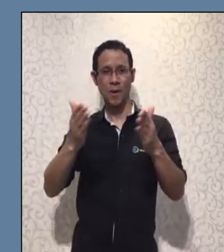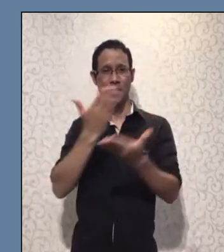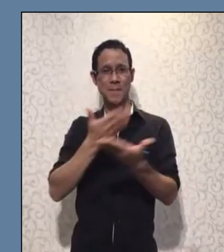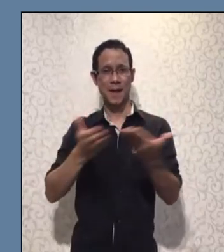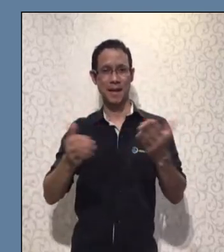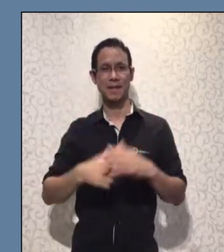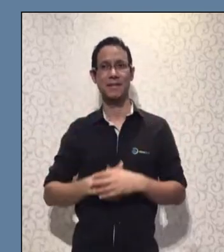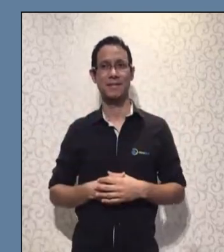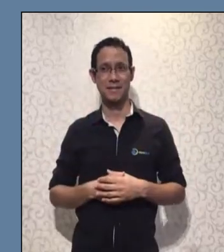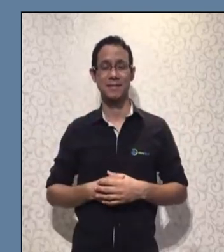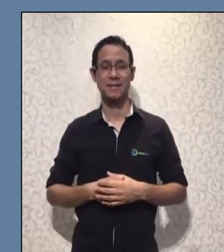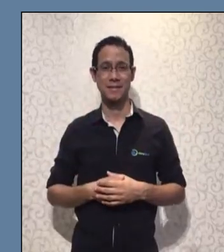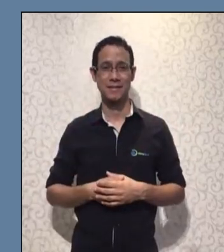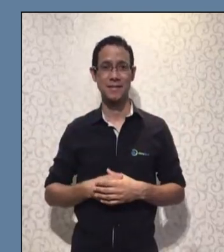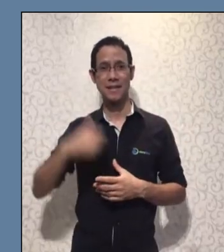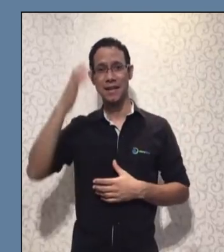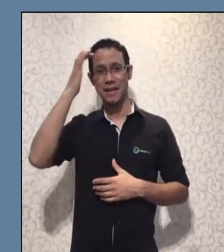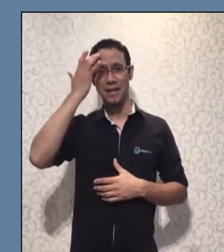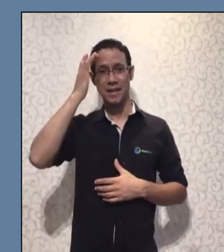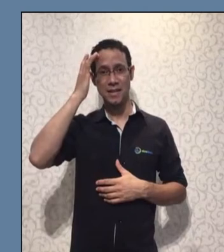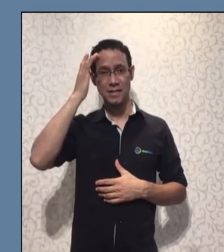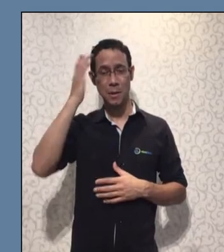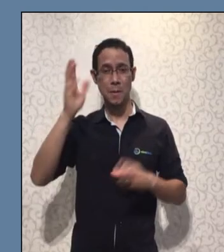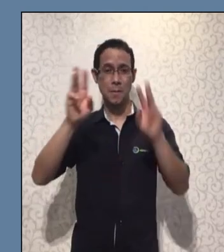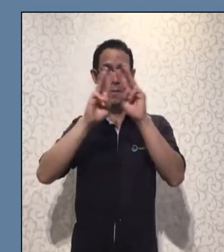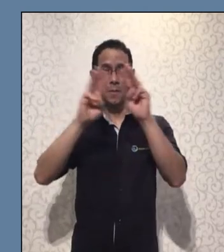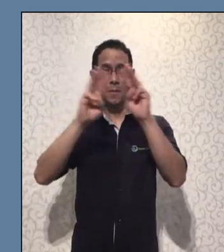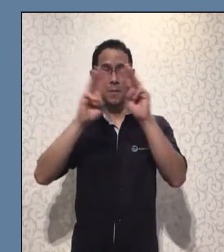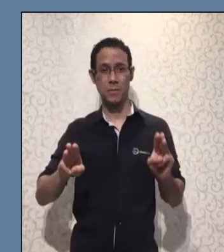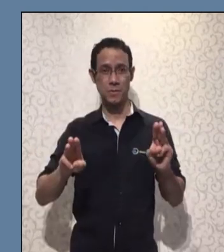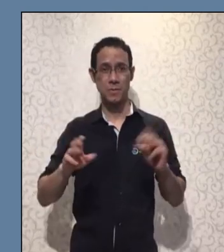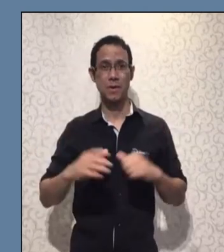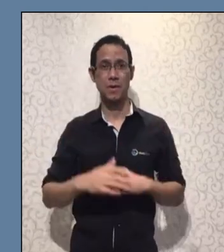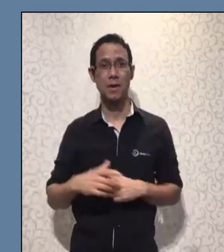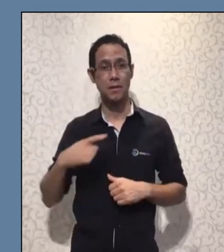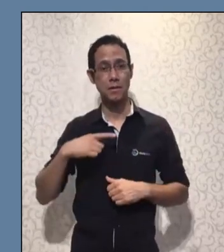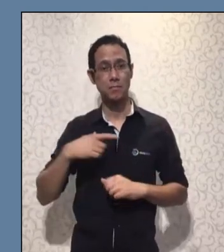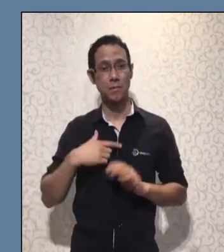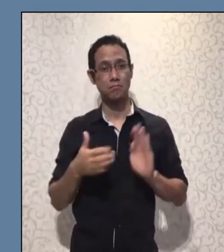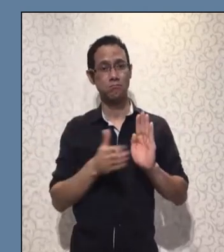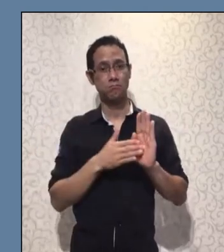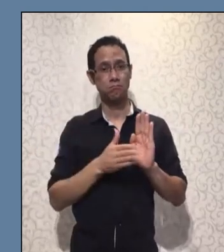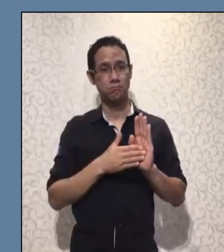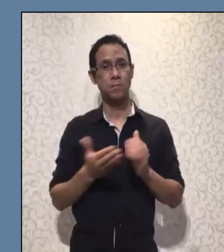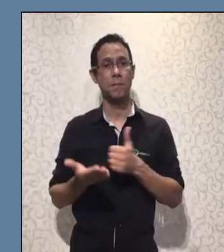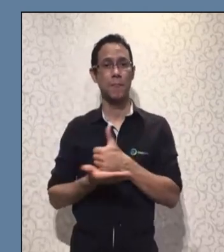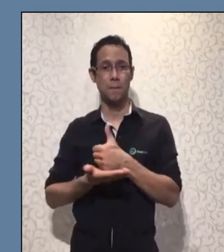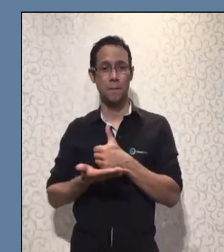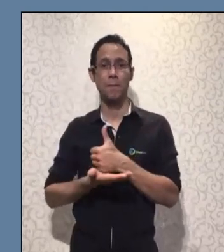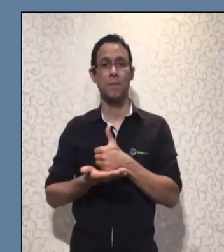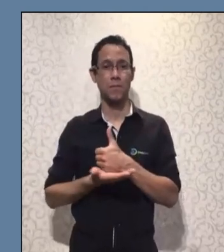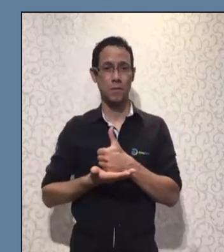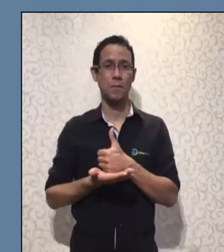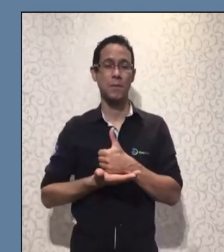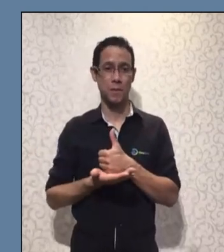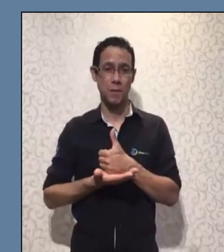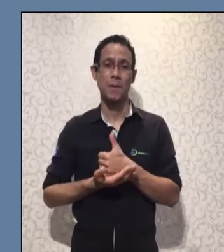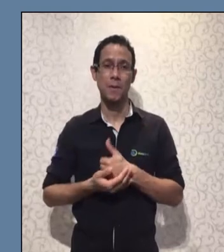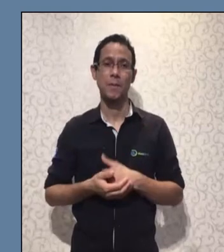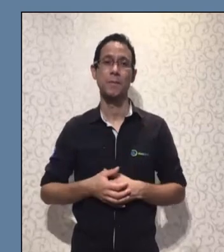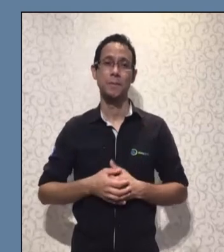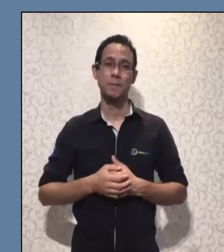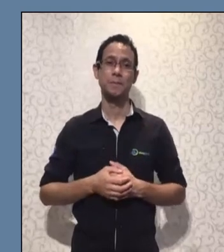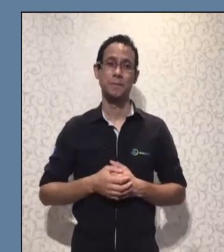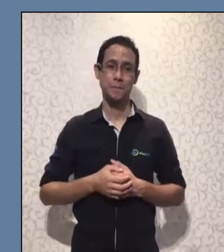seguinte, o museu, ele cumpre um papel fundamental na formação